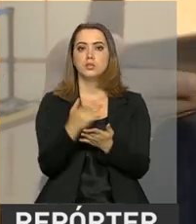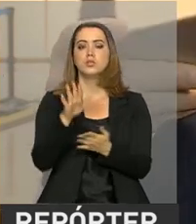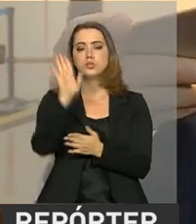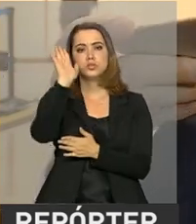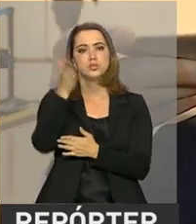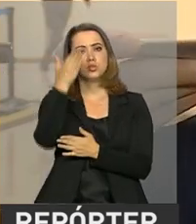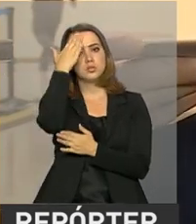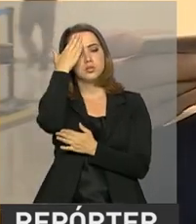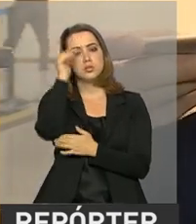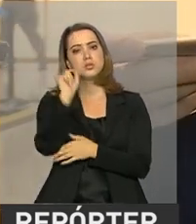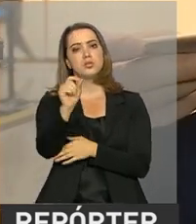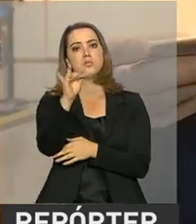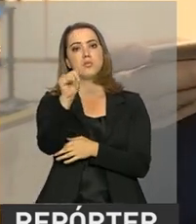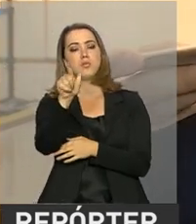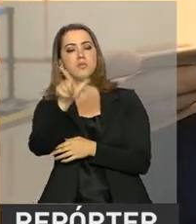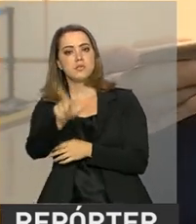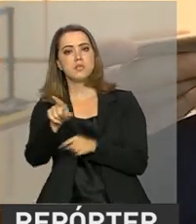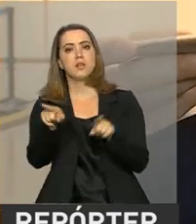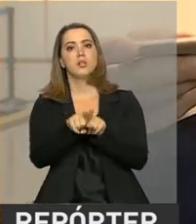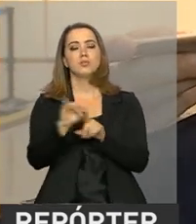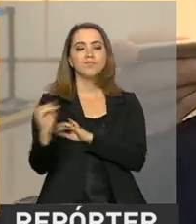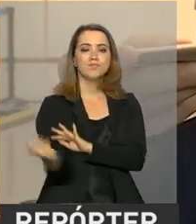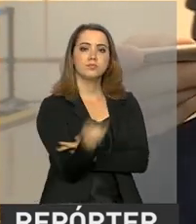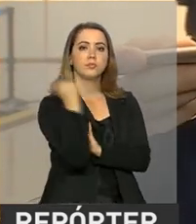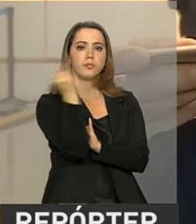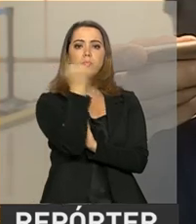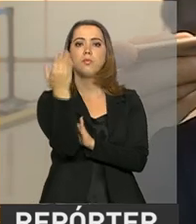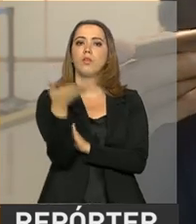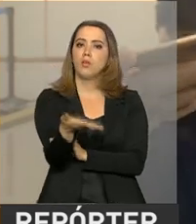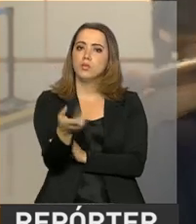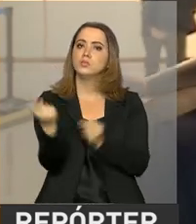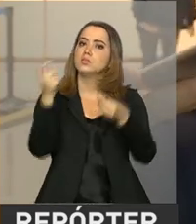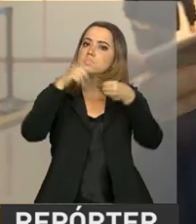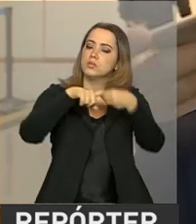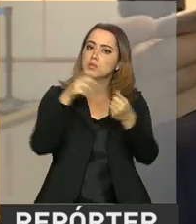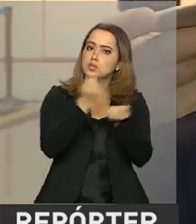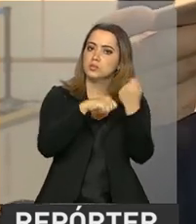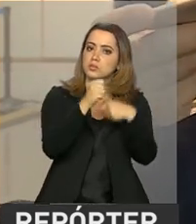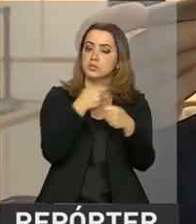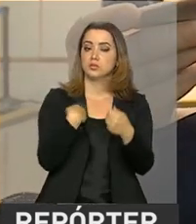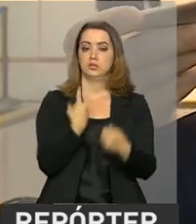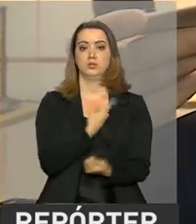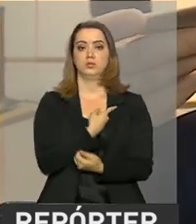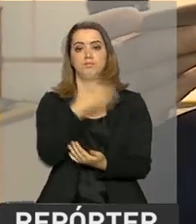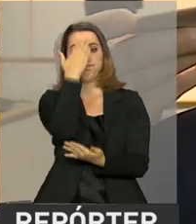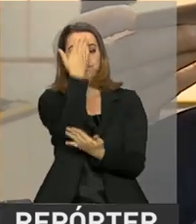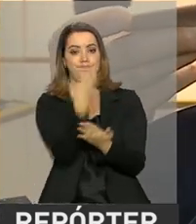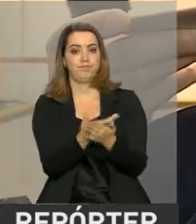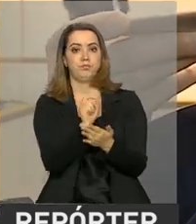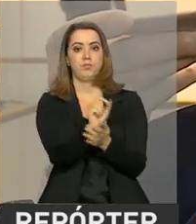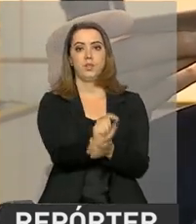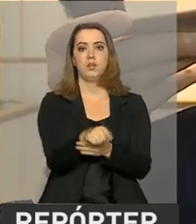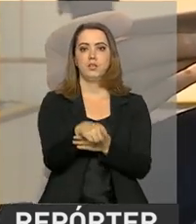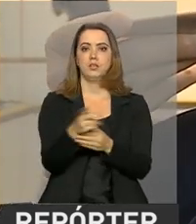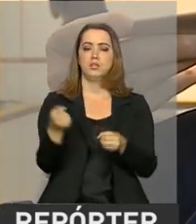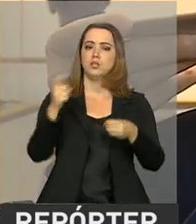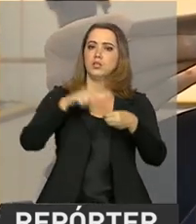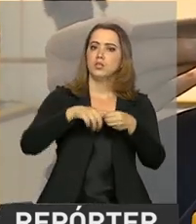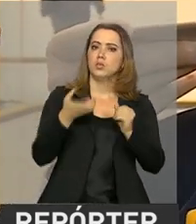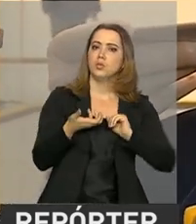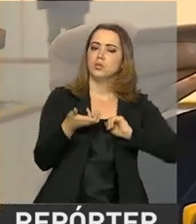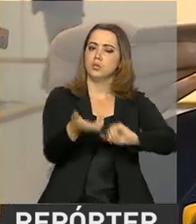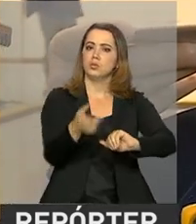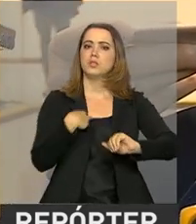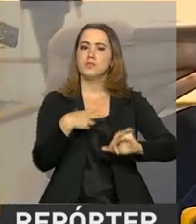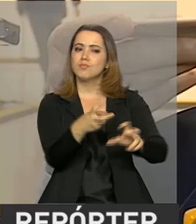mais claro que a questão fiscal é fundamental nessa recuperação e acreditamos que o Congresso Nacional vai ser